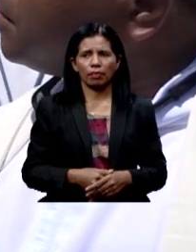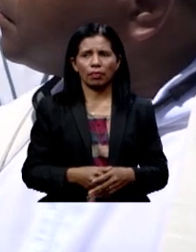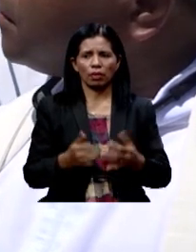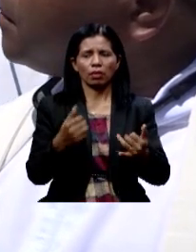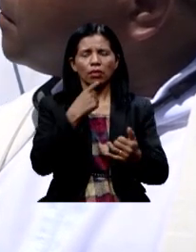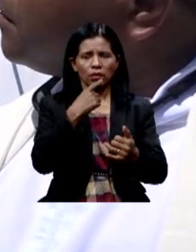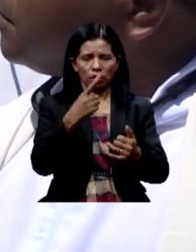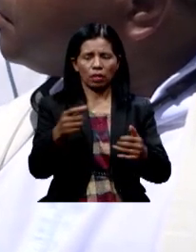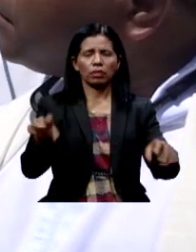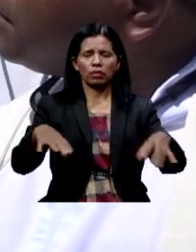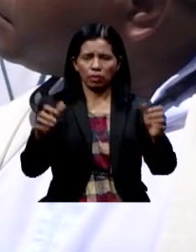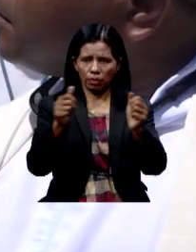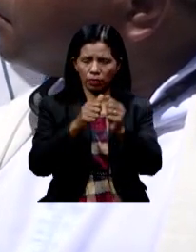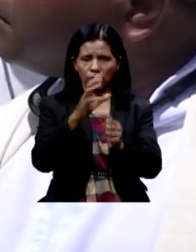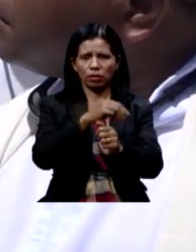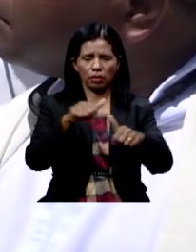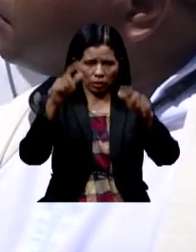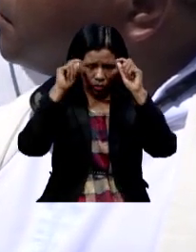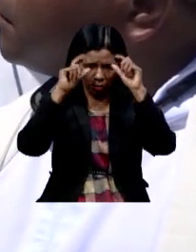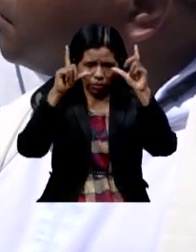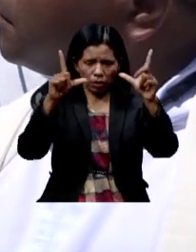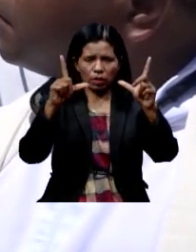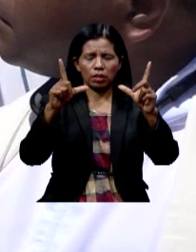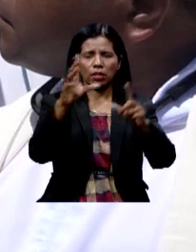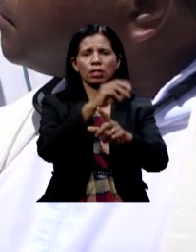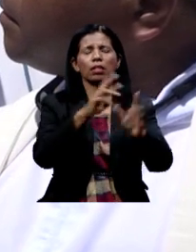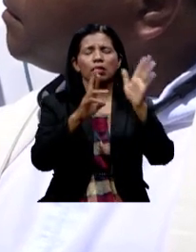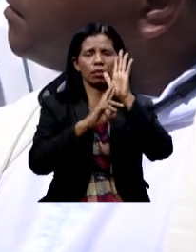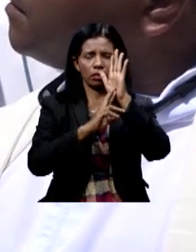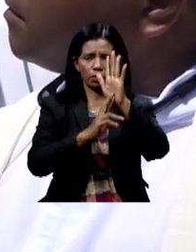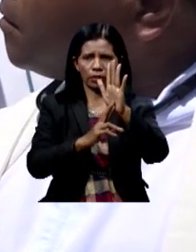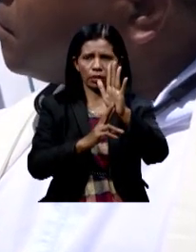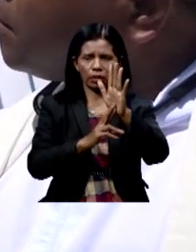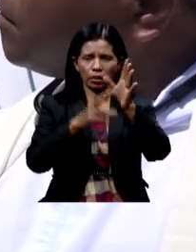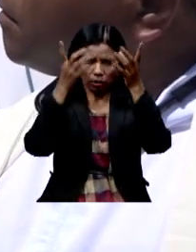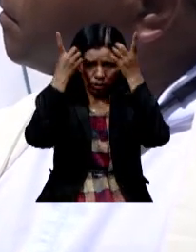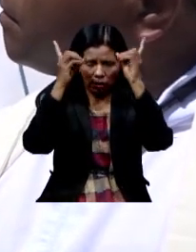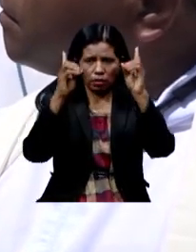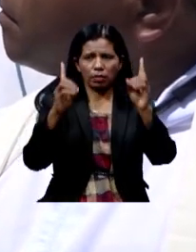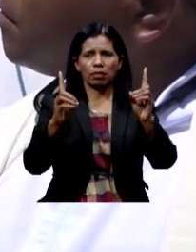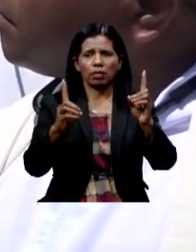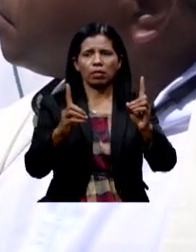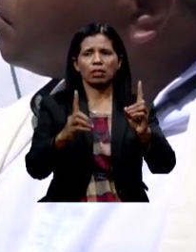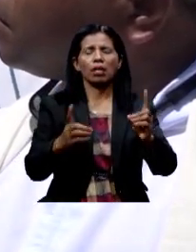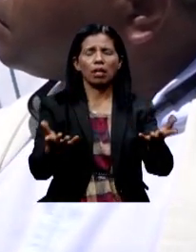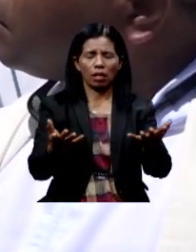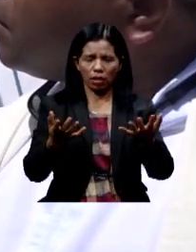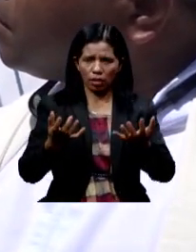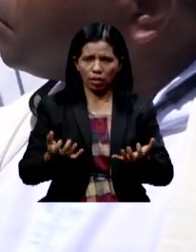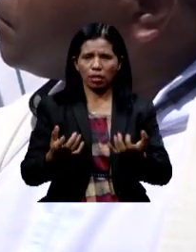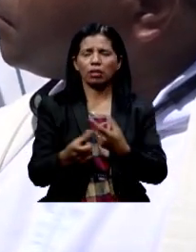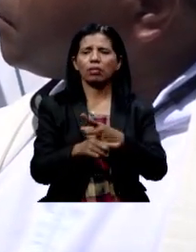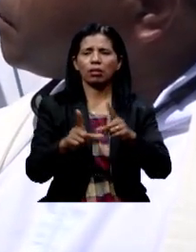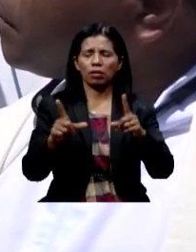pena, porque para mim Timor-Leste representa a determinação, a vontade de ser livre,